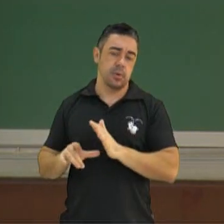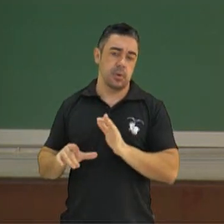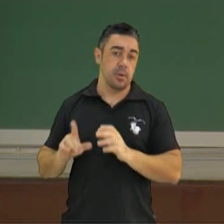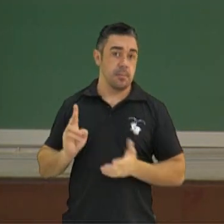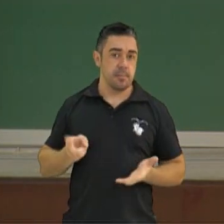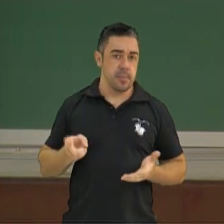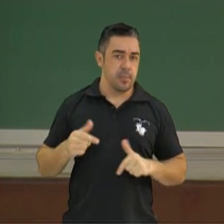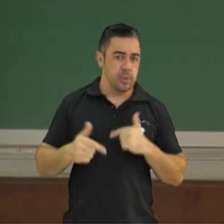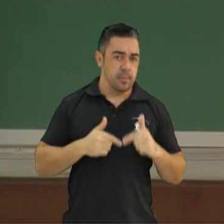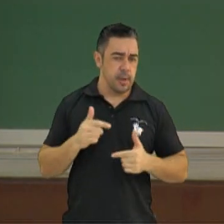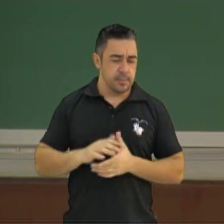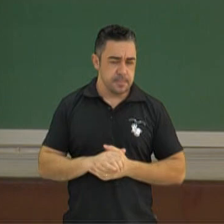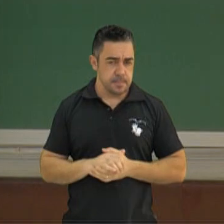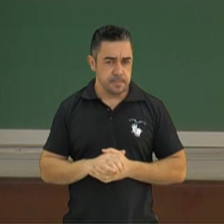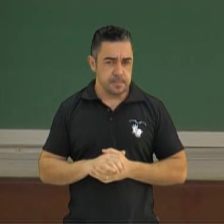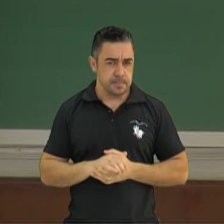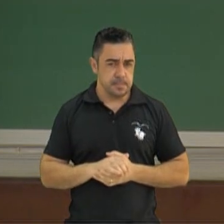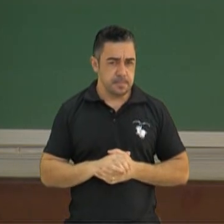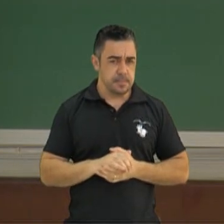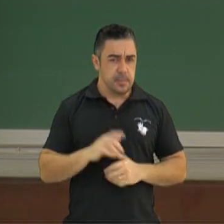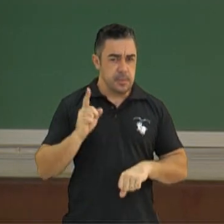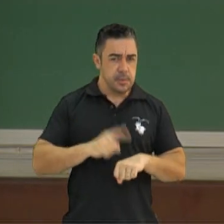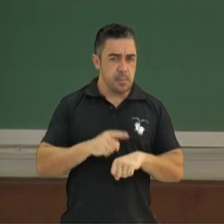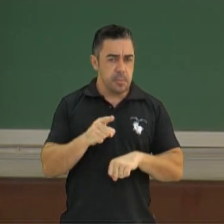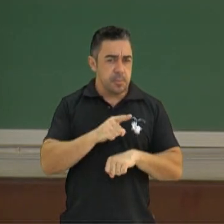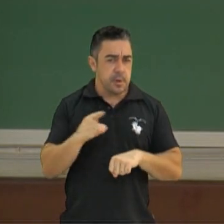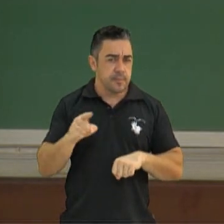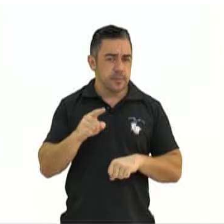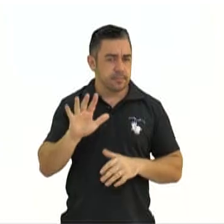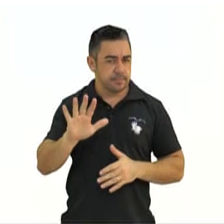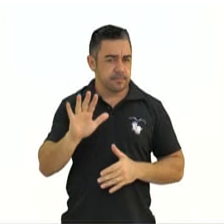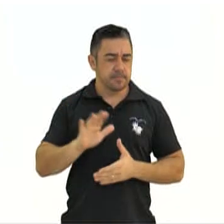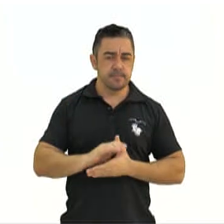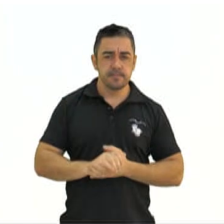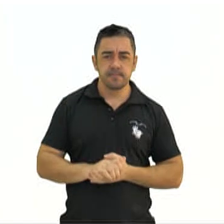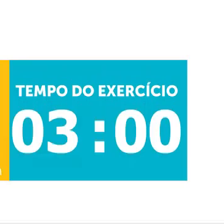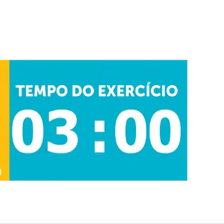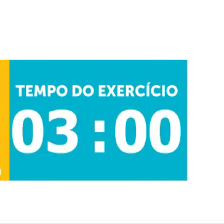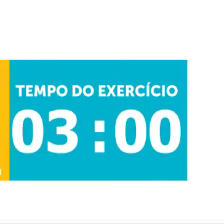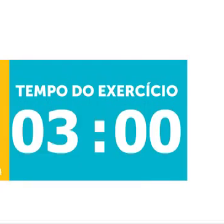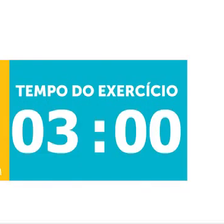mesmo serviço? Eu vou dar um tempo para você e a gente já volta.